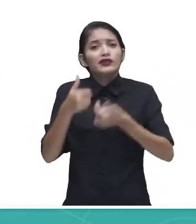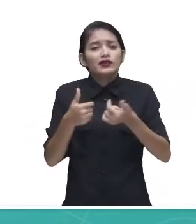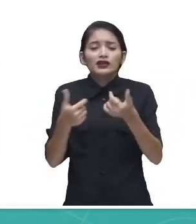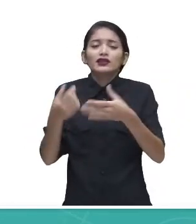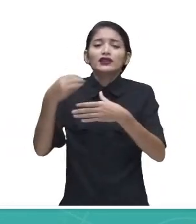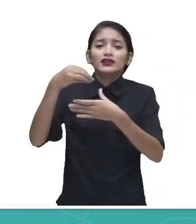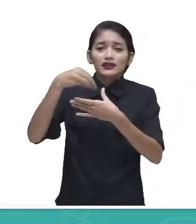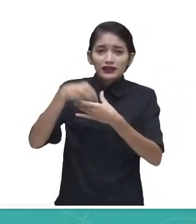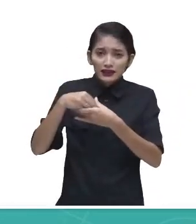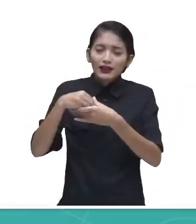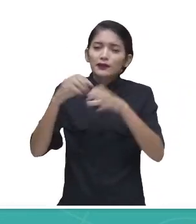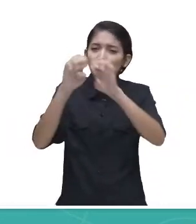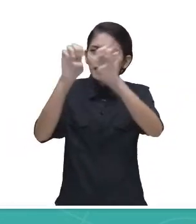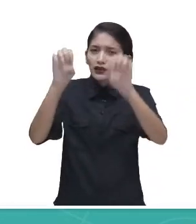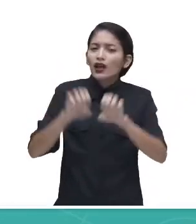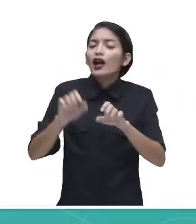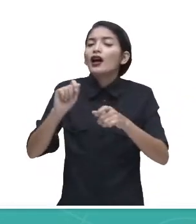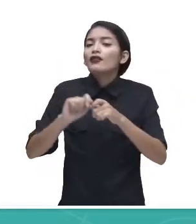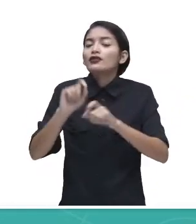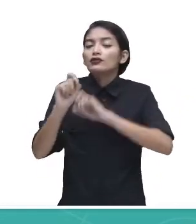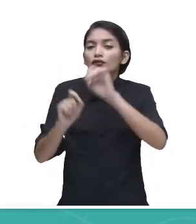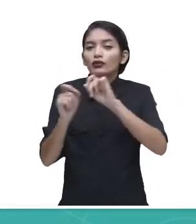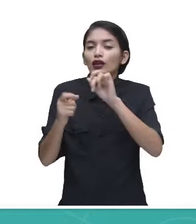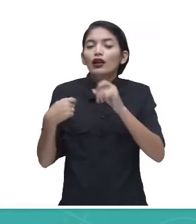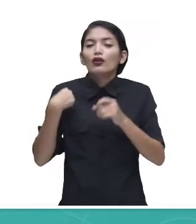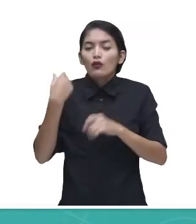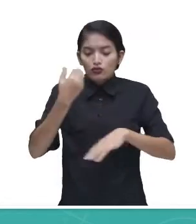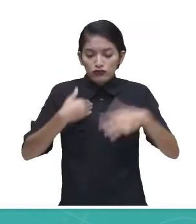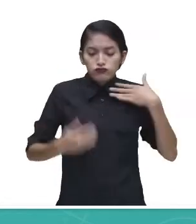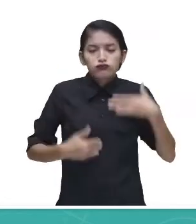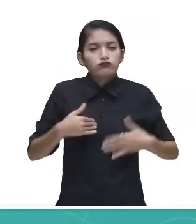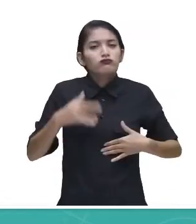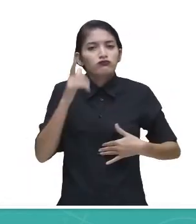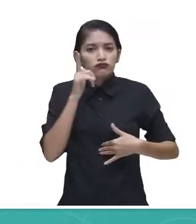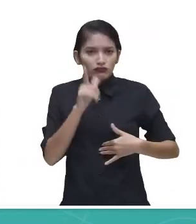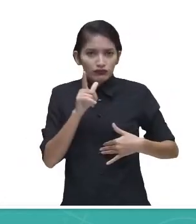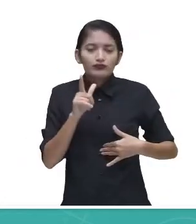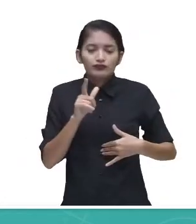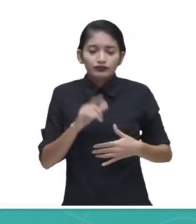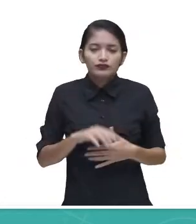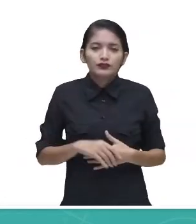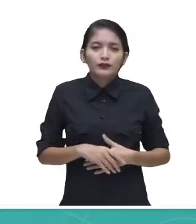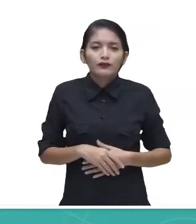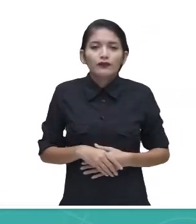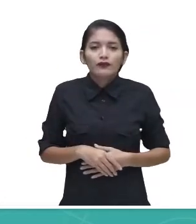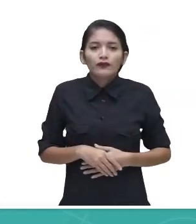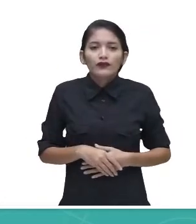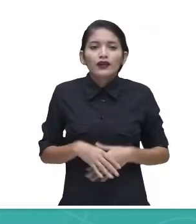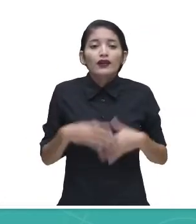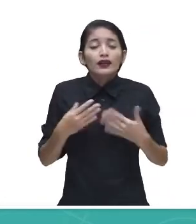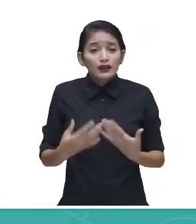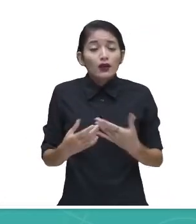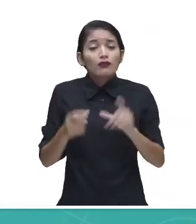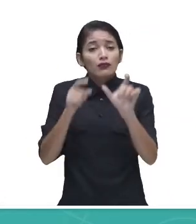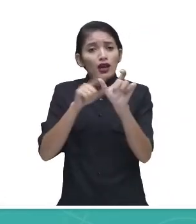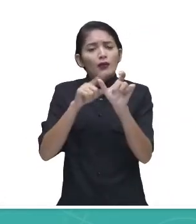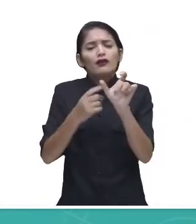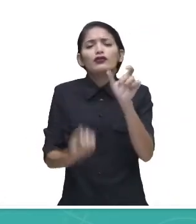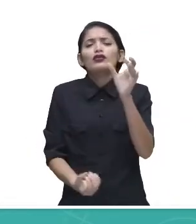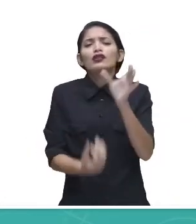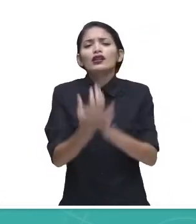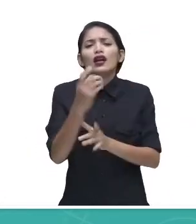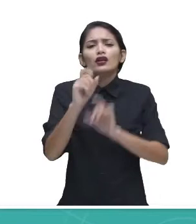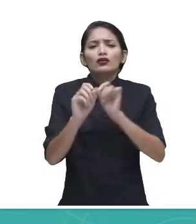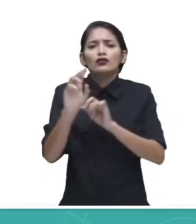dos sistemas fazem com que o nosso corpo funcione. A homeostase foi um termo criado